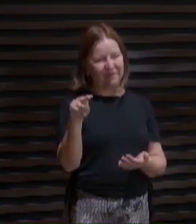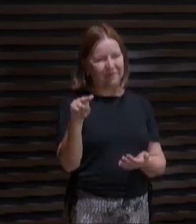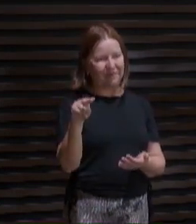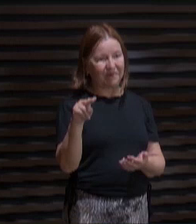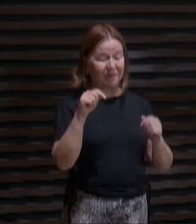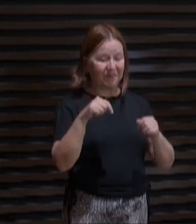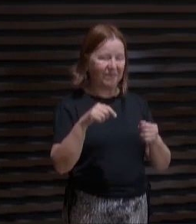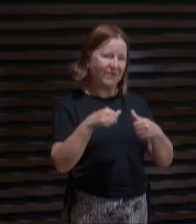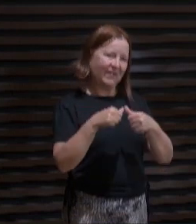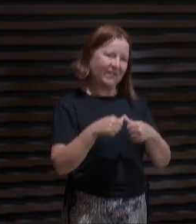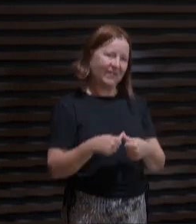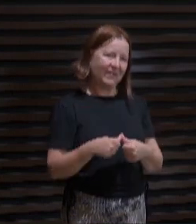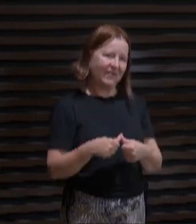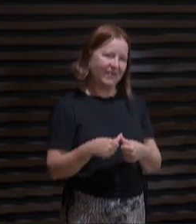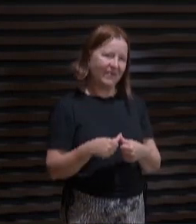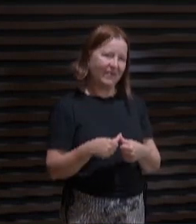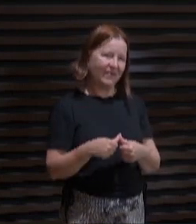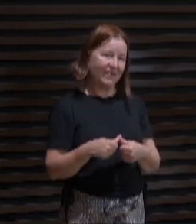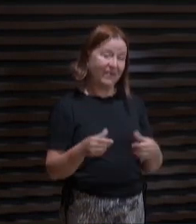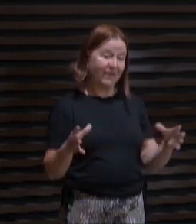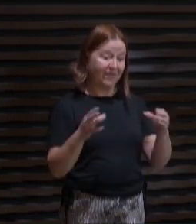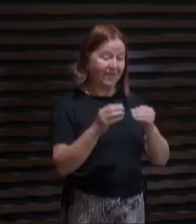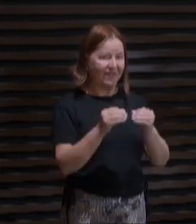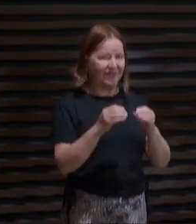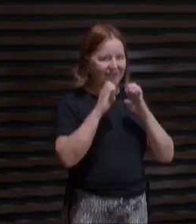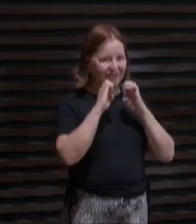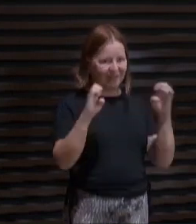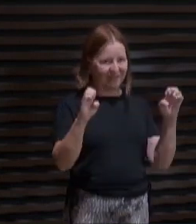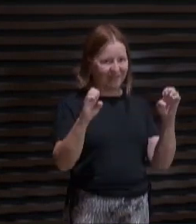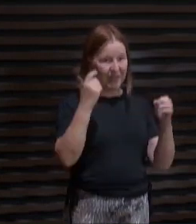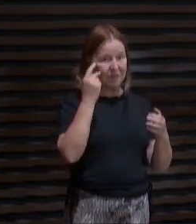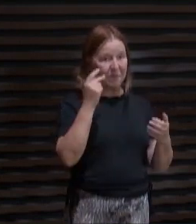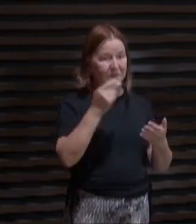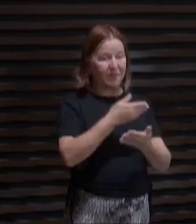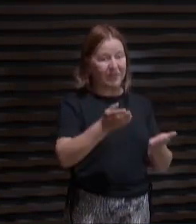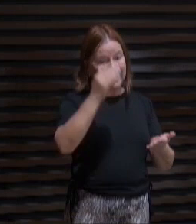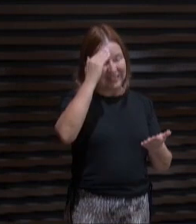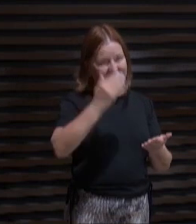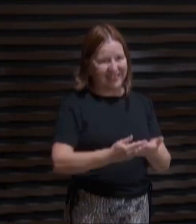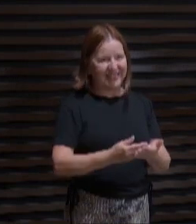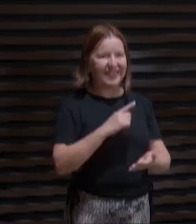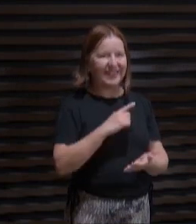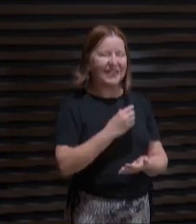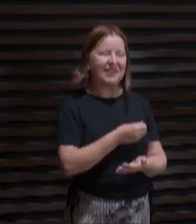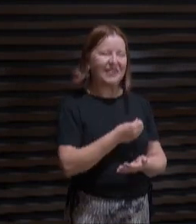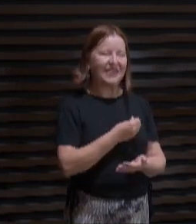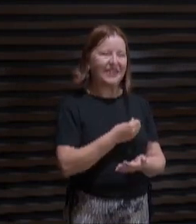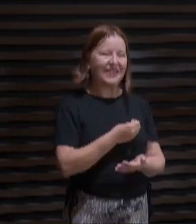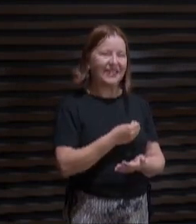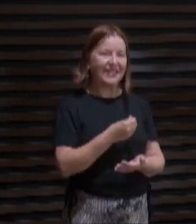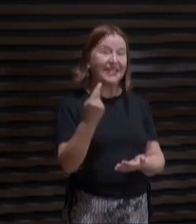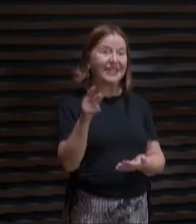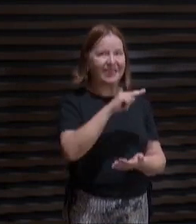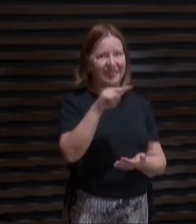Aqui está a súmula do Evangelho, para que, crendo, tenhais vida em seu